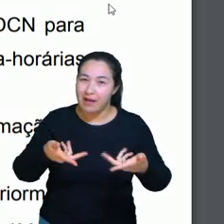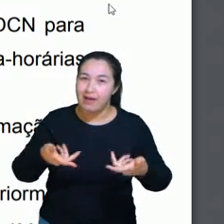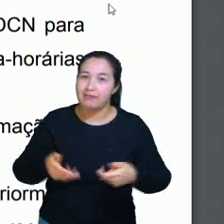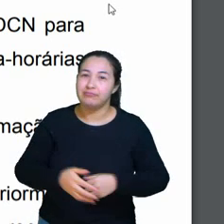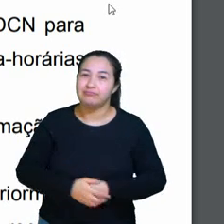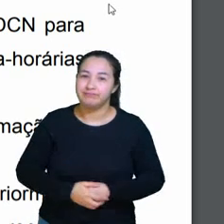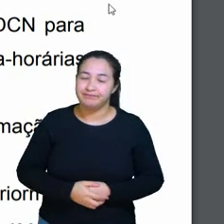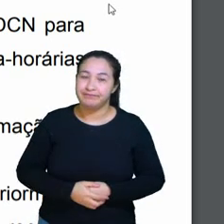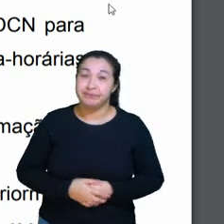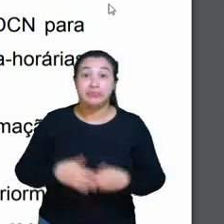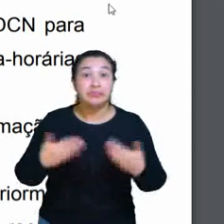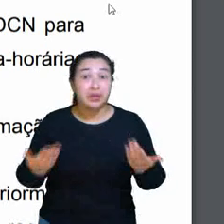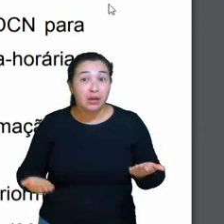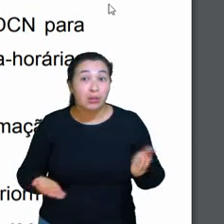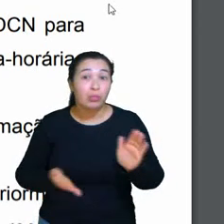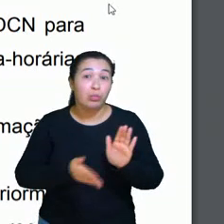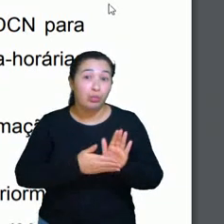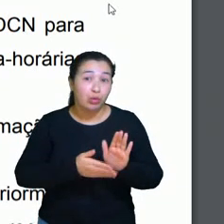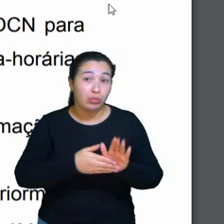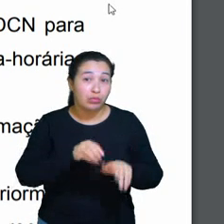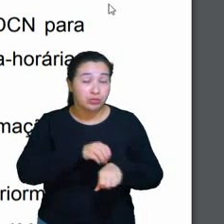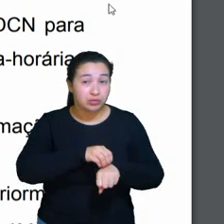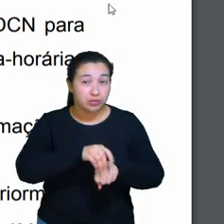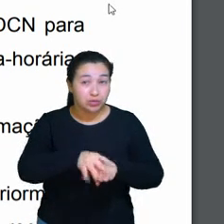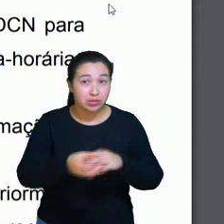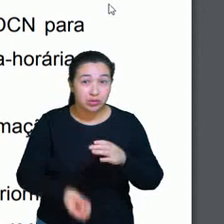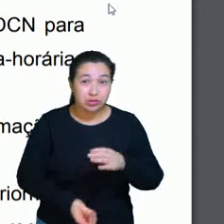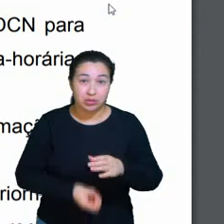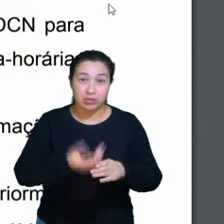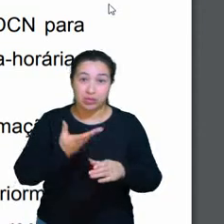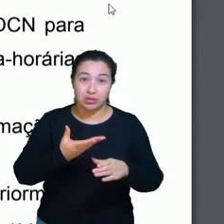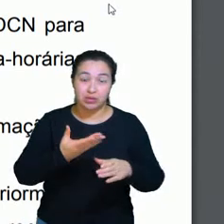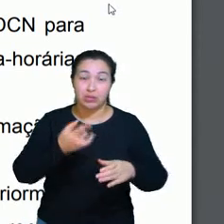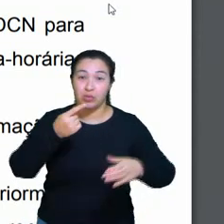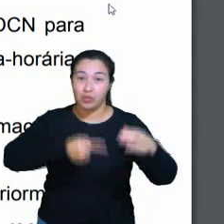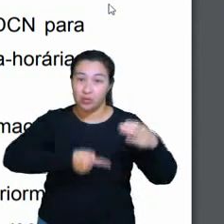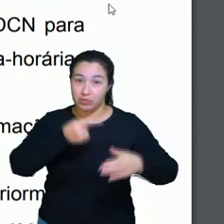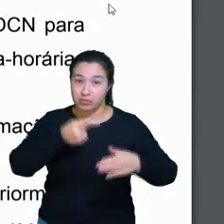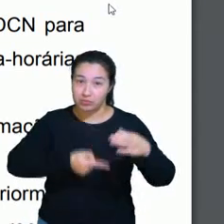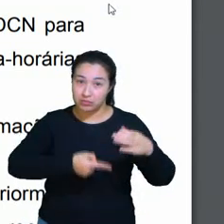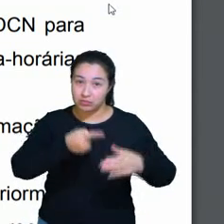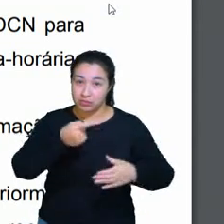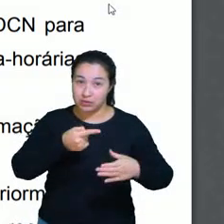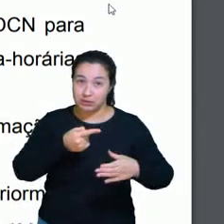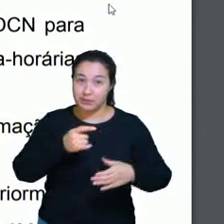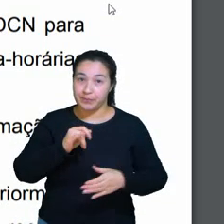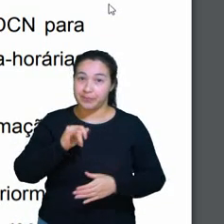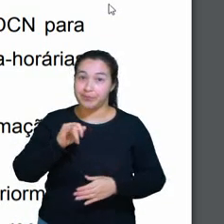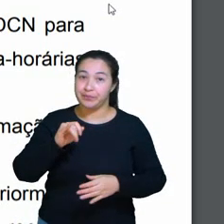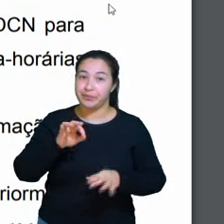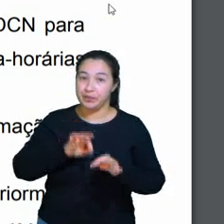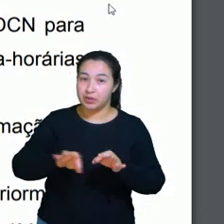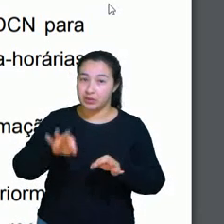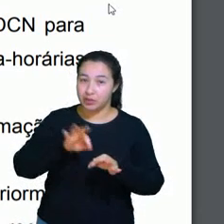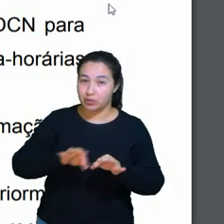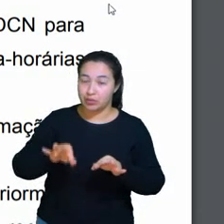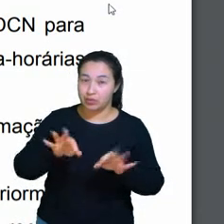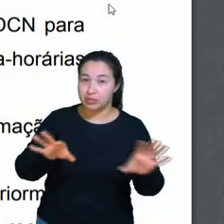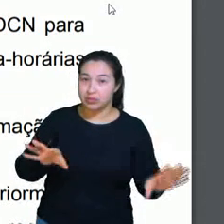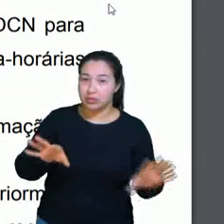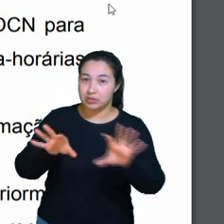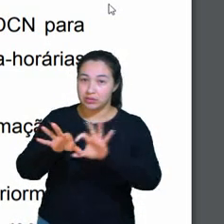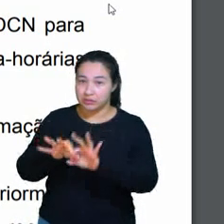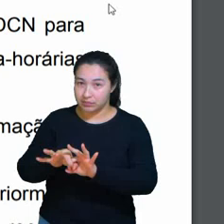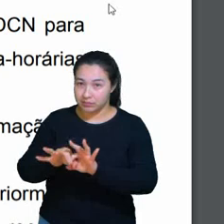isso propomos a criação de uma comissão interinstitucional vinculada à comissão de educação e cultura